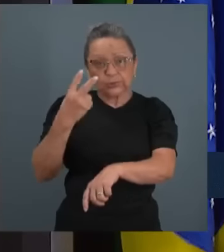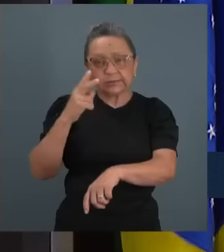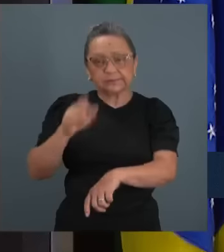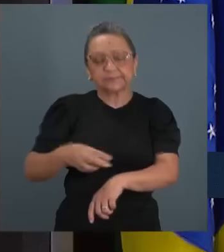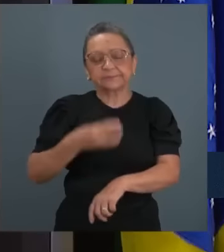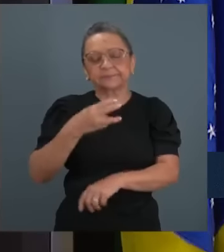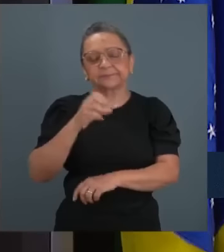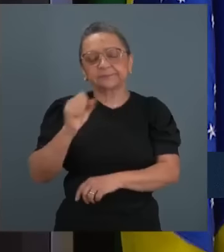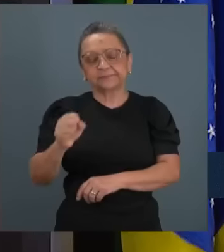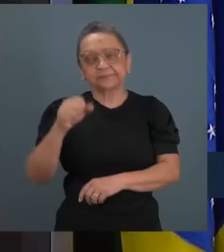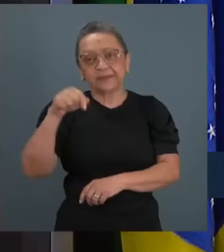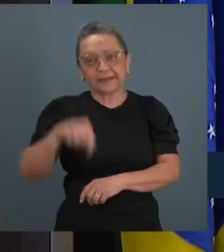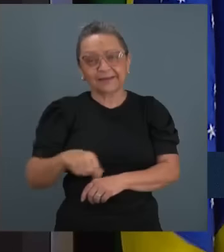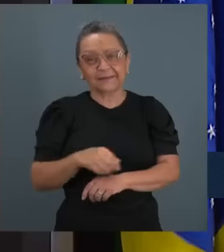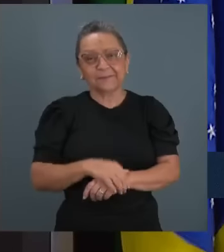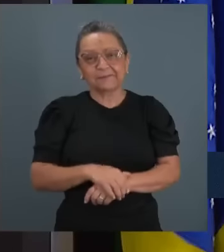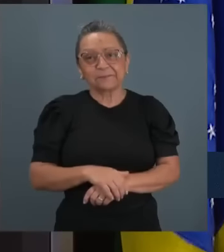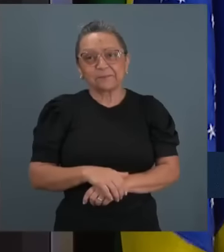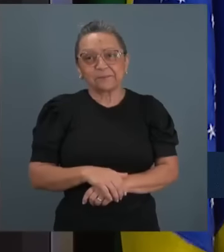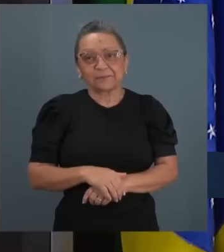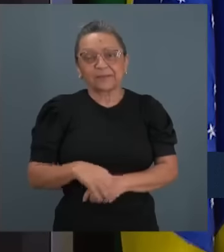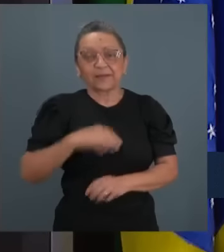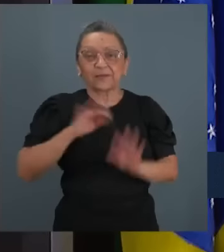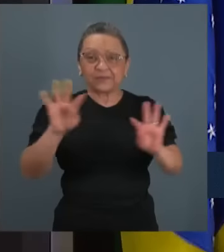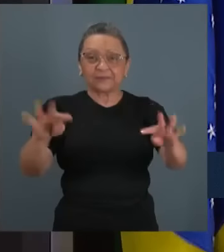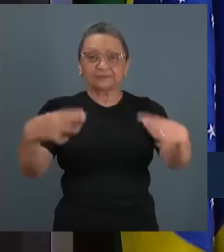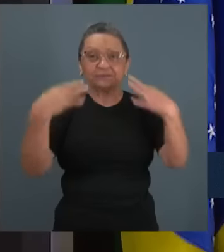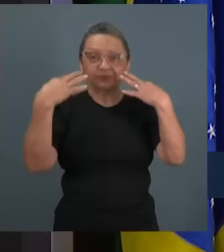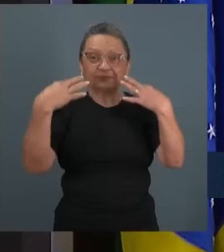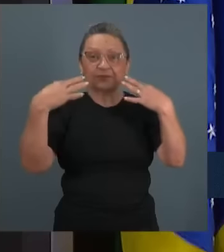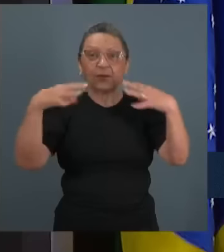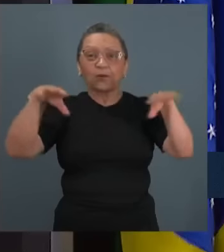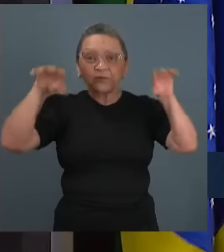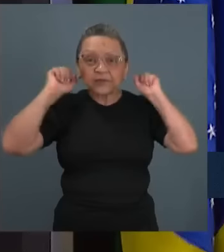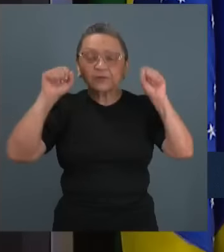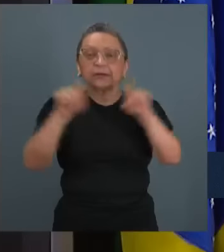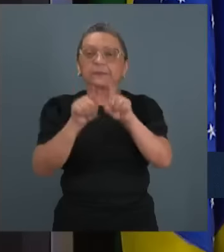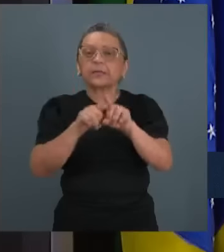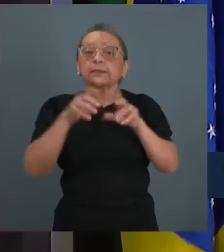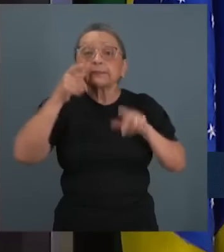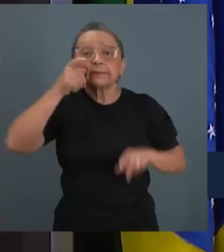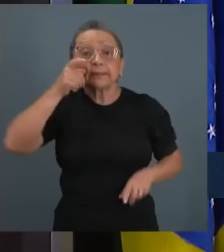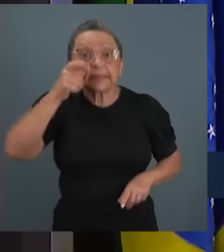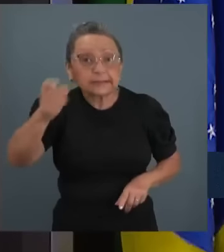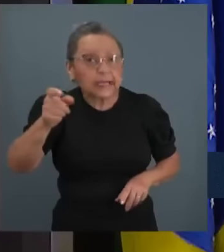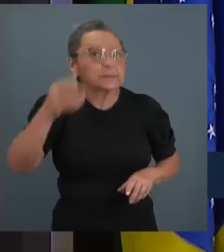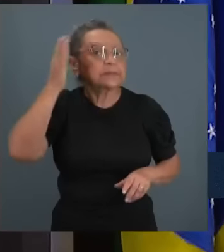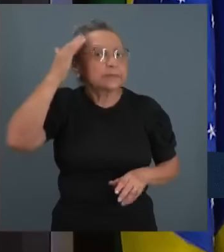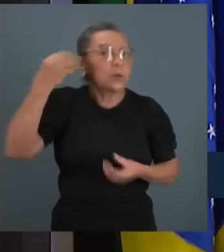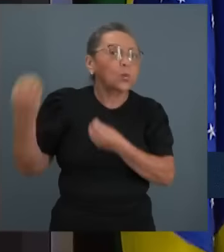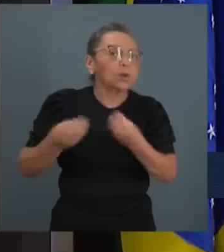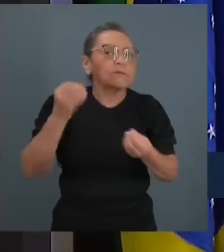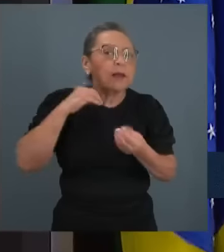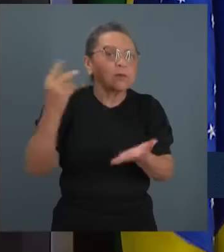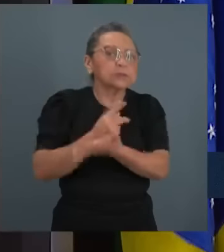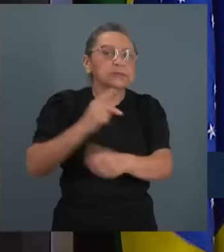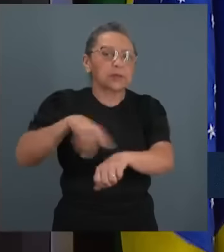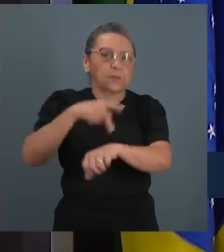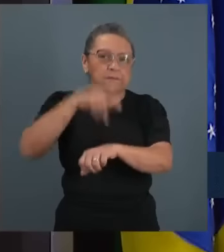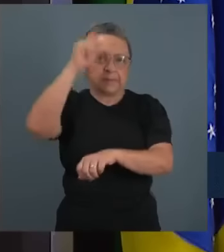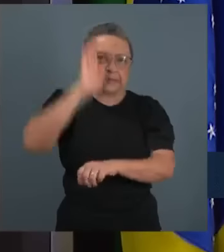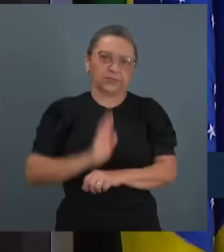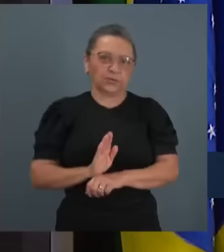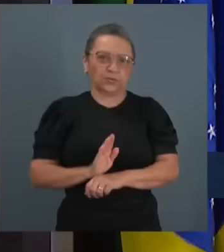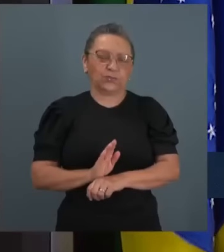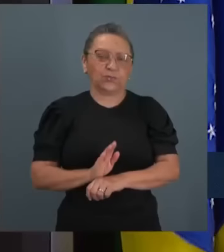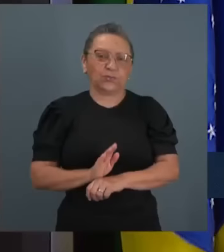2h38 da tarde aqui, nos assistindo, nos ouvindo, interessado pelos destinos da sua nação.